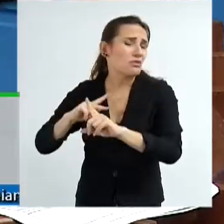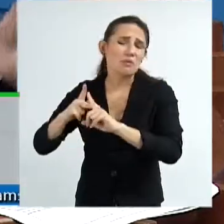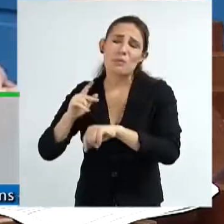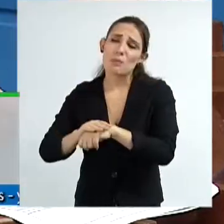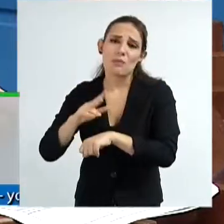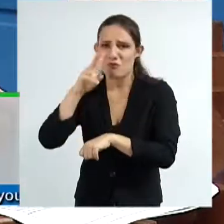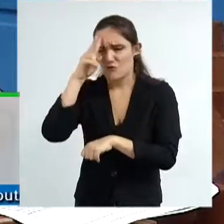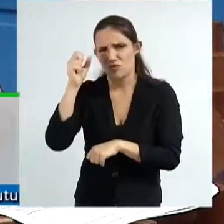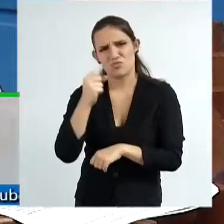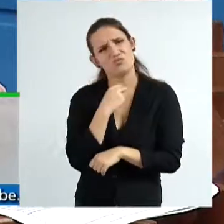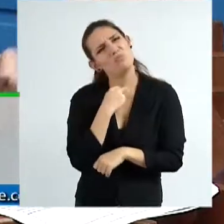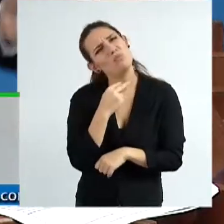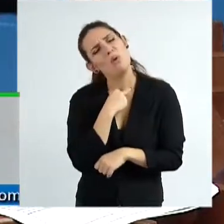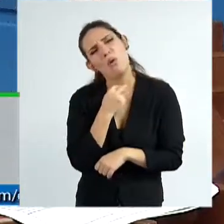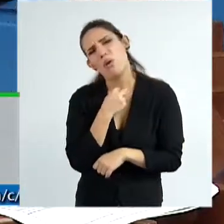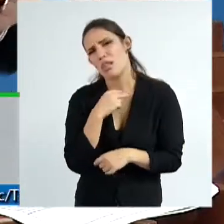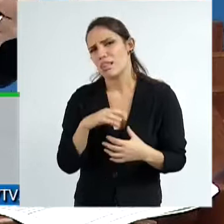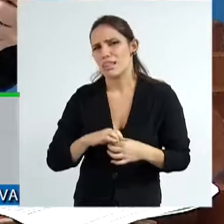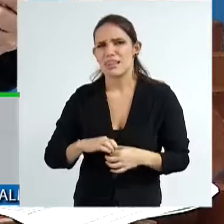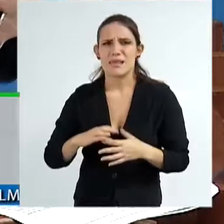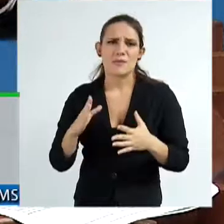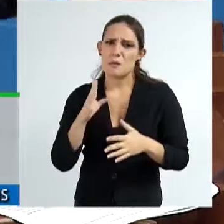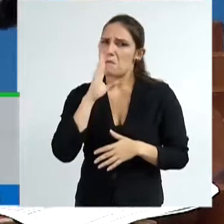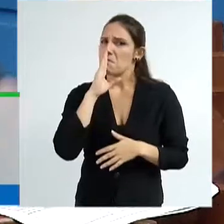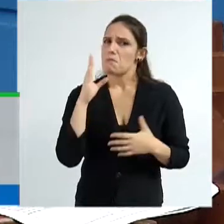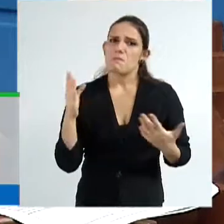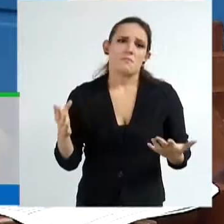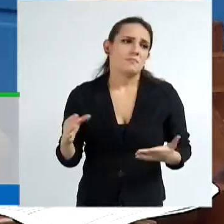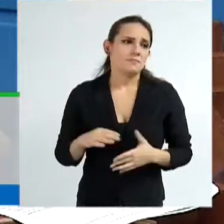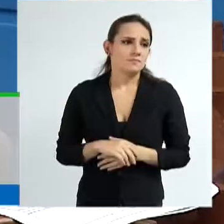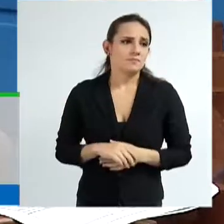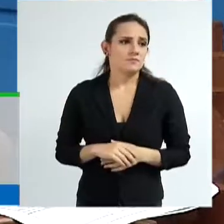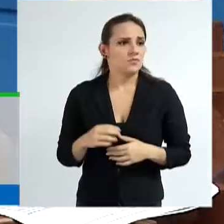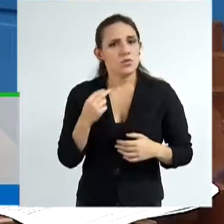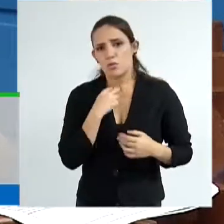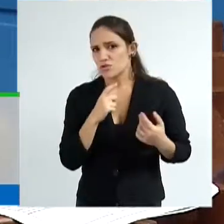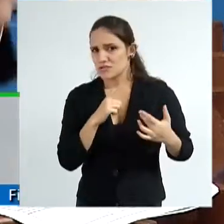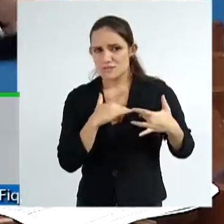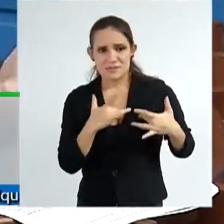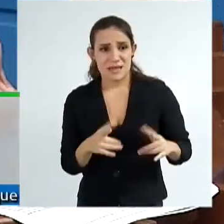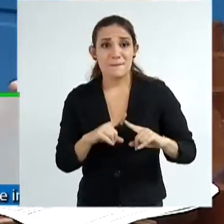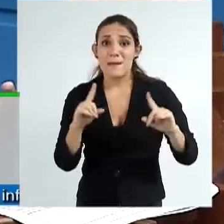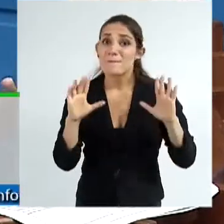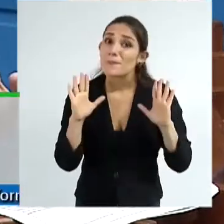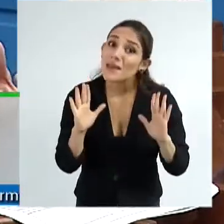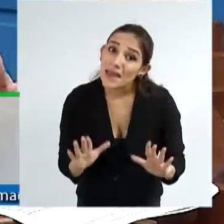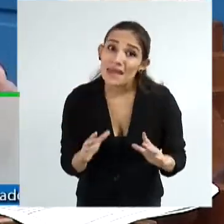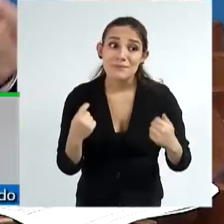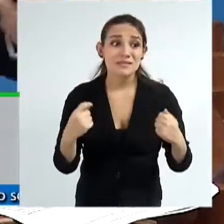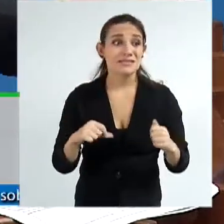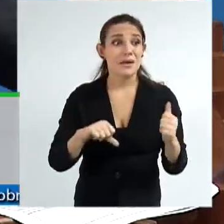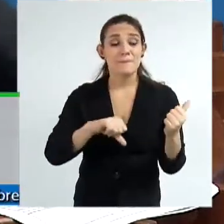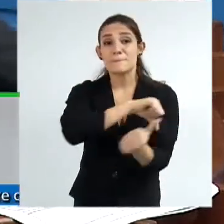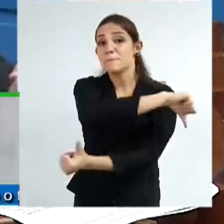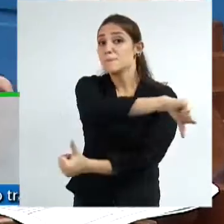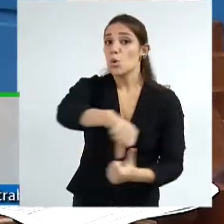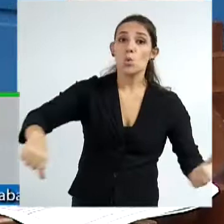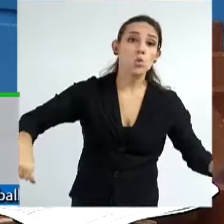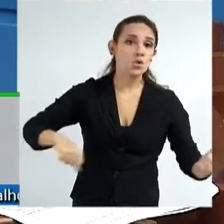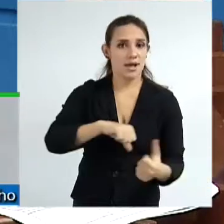haver condescendência, né? E nós precisamos de uma reforma do